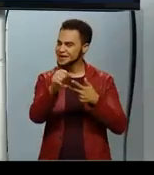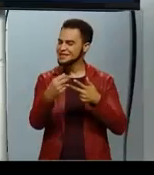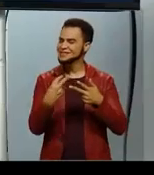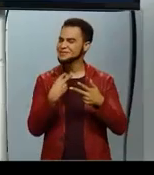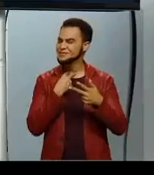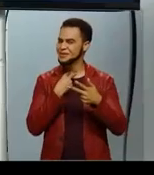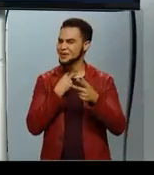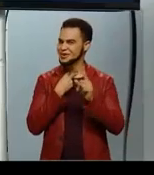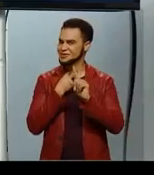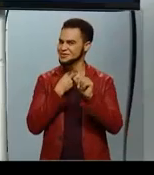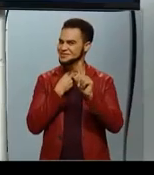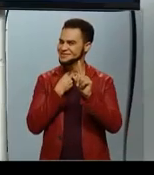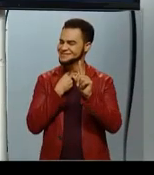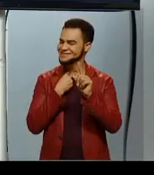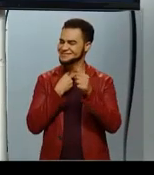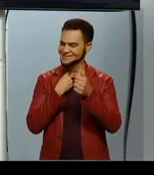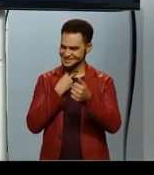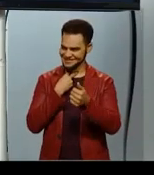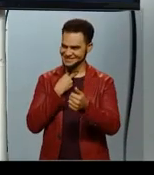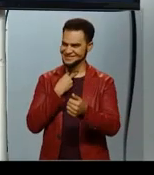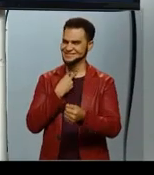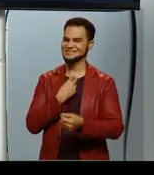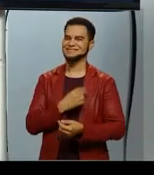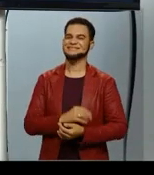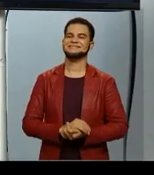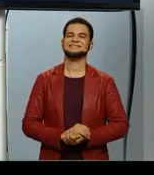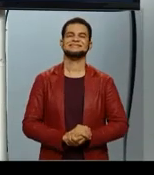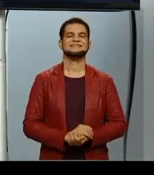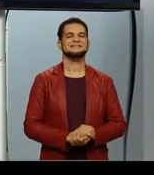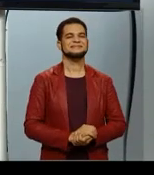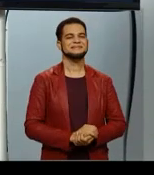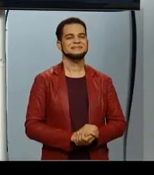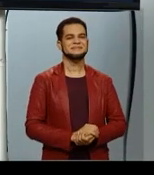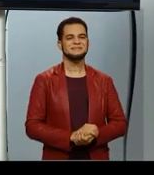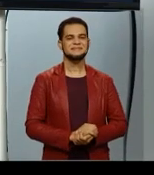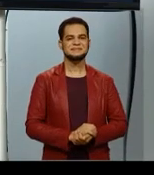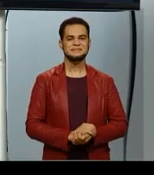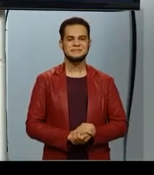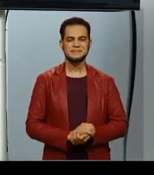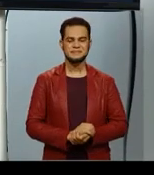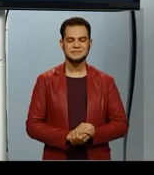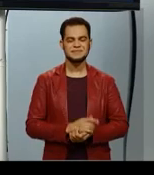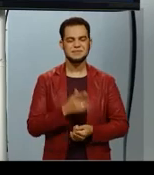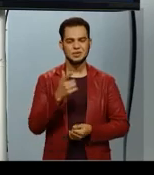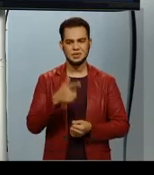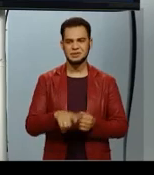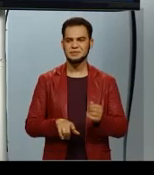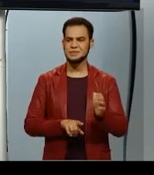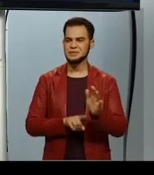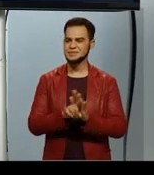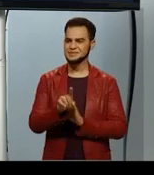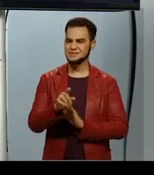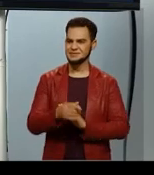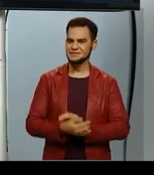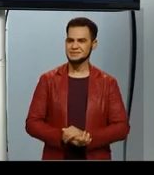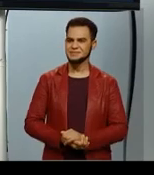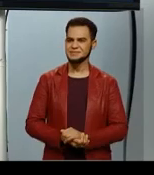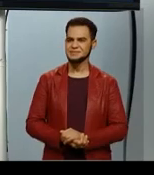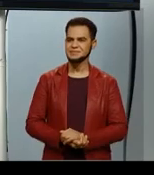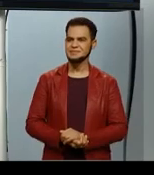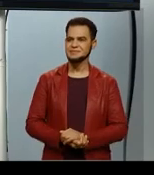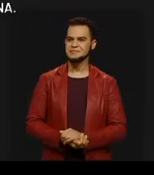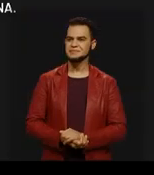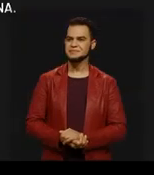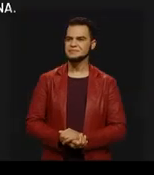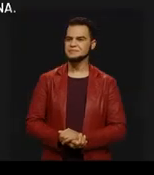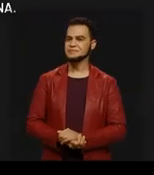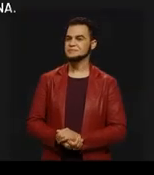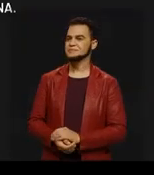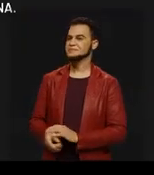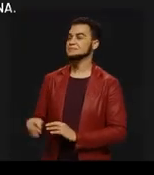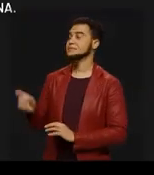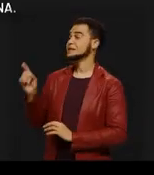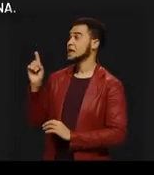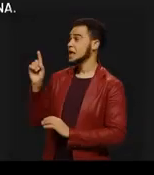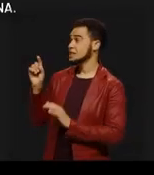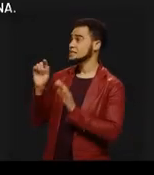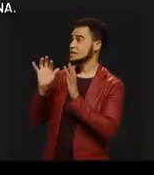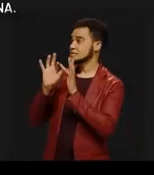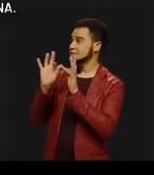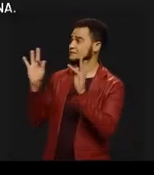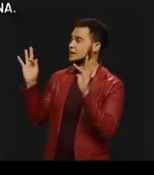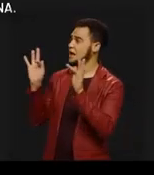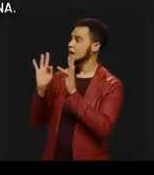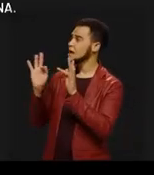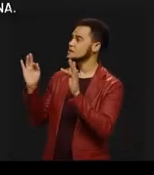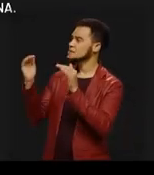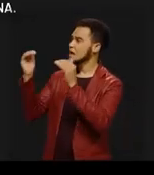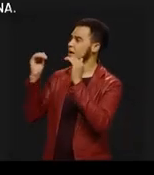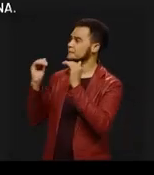Não esqueça dessa dica importantíssima. Não, é importante. Nossa próxima pergunta. Nas frases abaixo, há ambiguidade